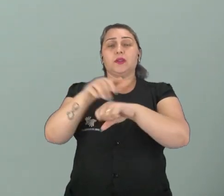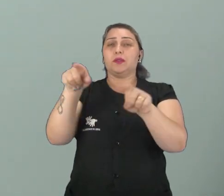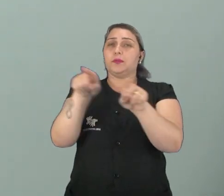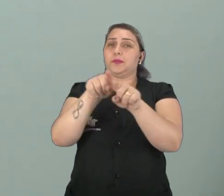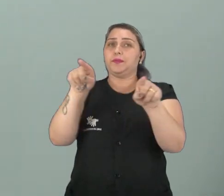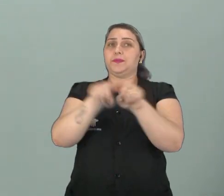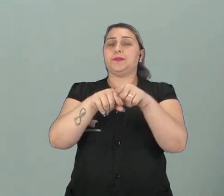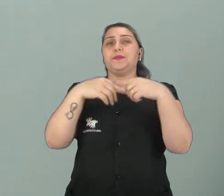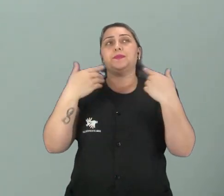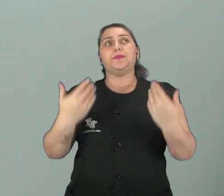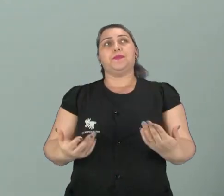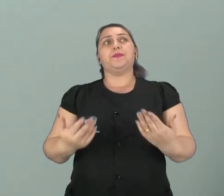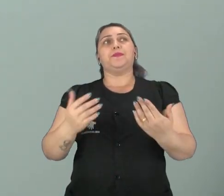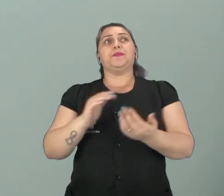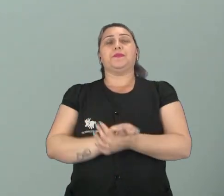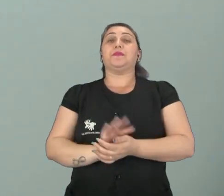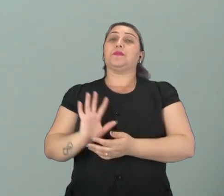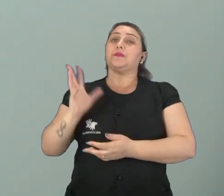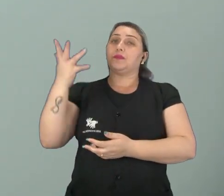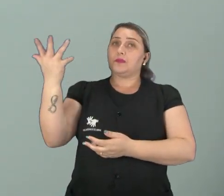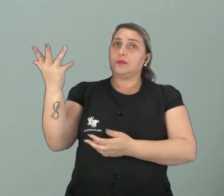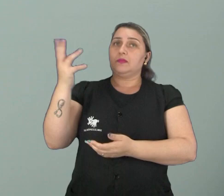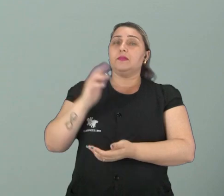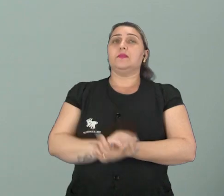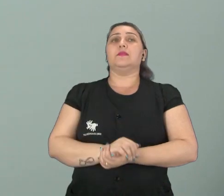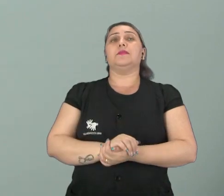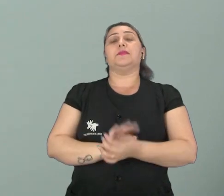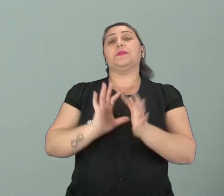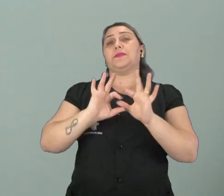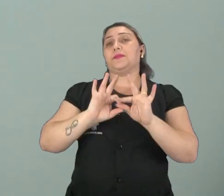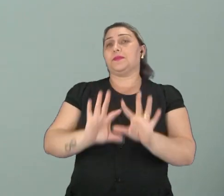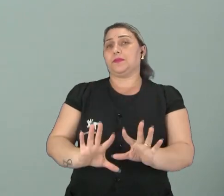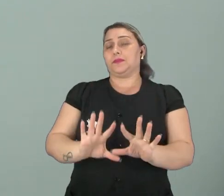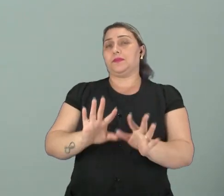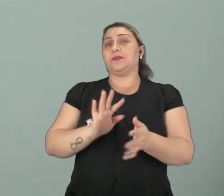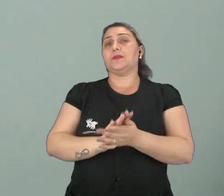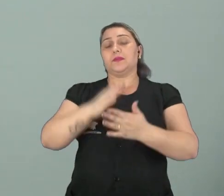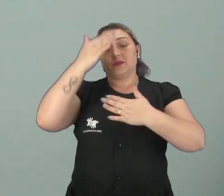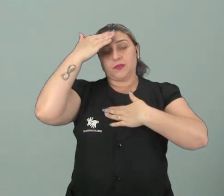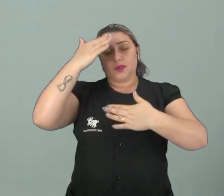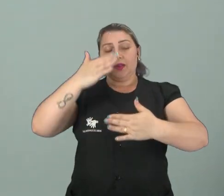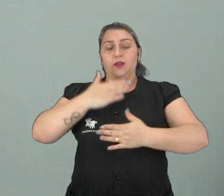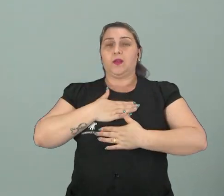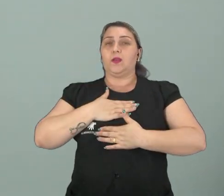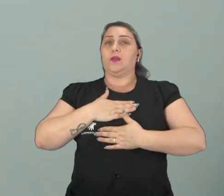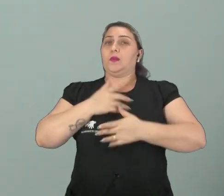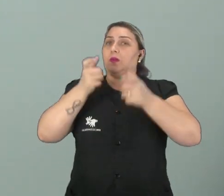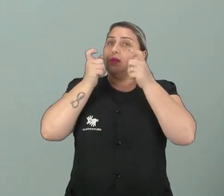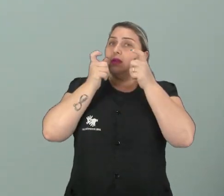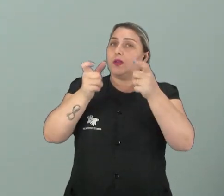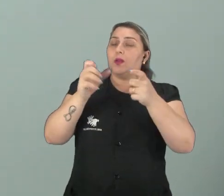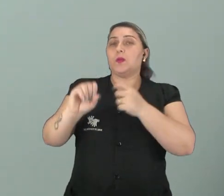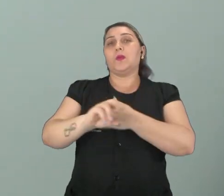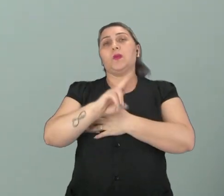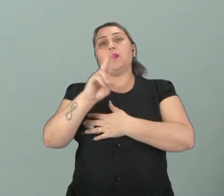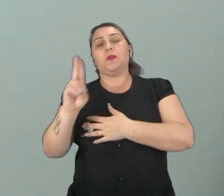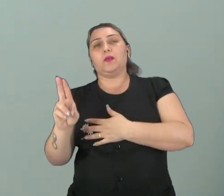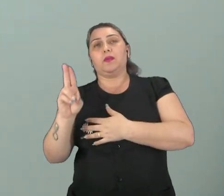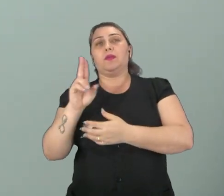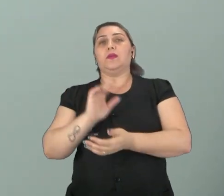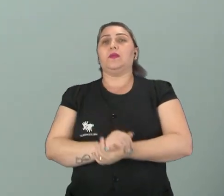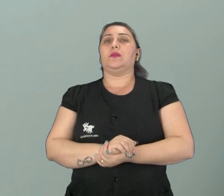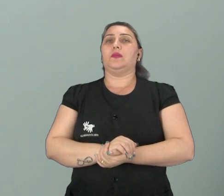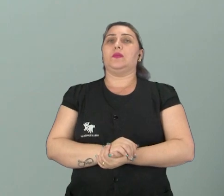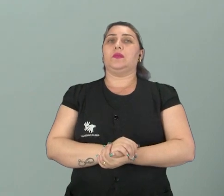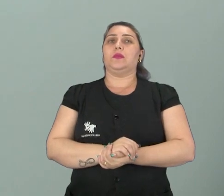noite. Então, conforme tudo isso vai acontecendo, vai deixando ou o nosso corpo em mais estado de alerta, ou o nosso corpo,